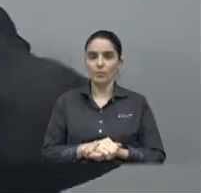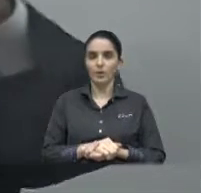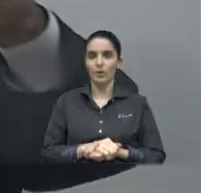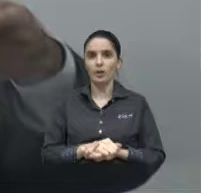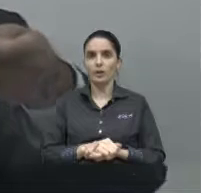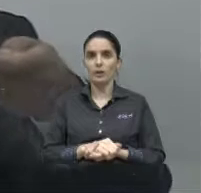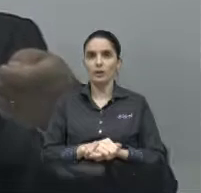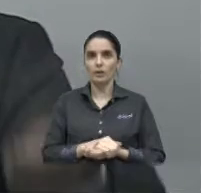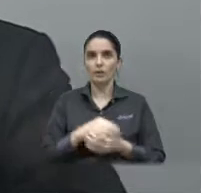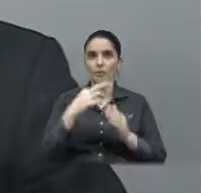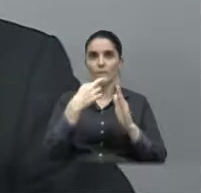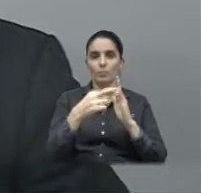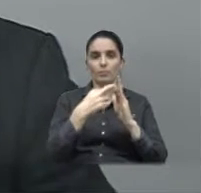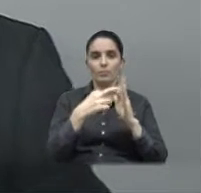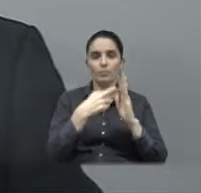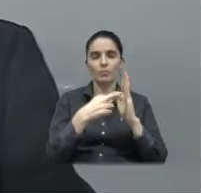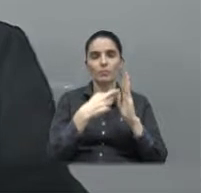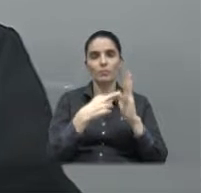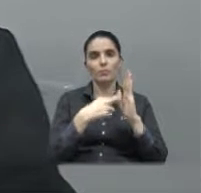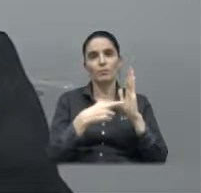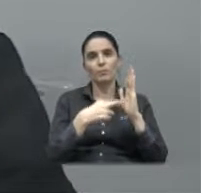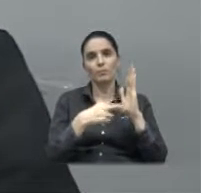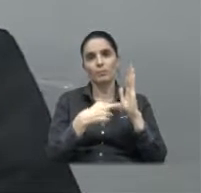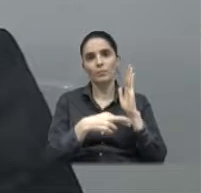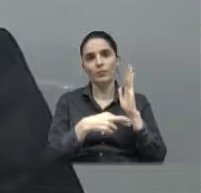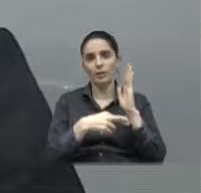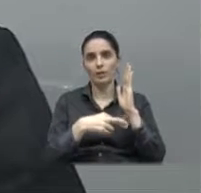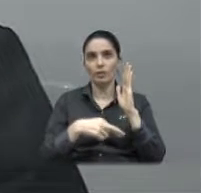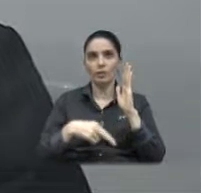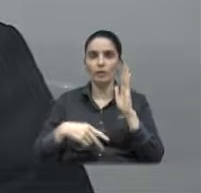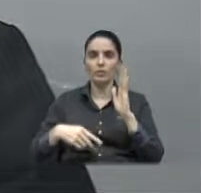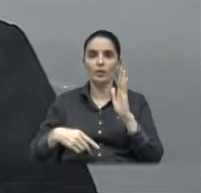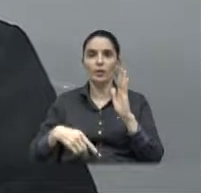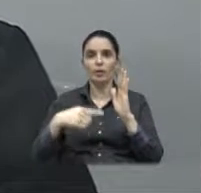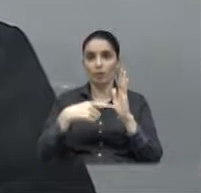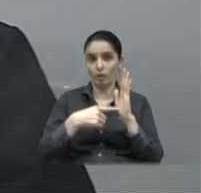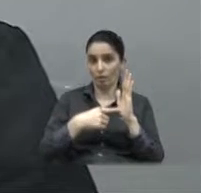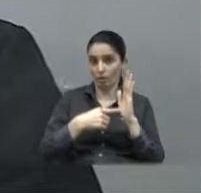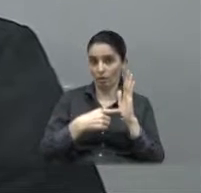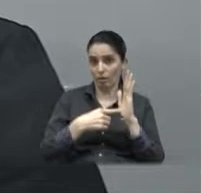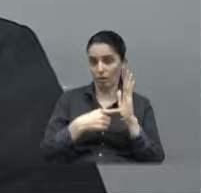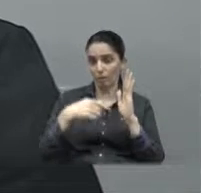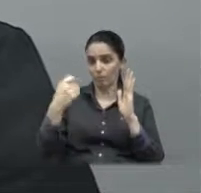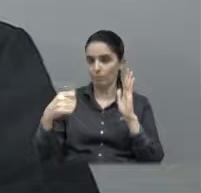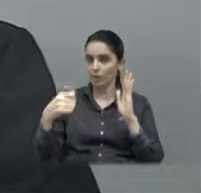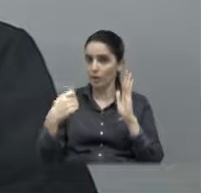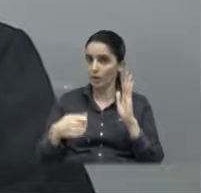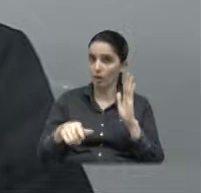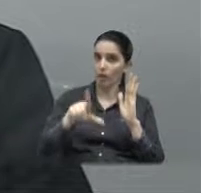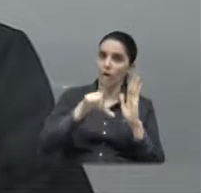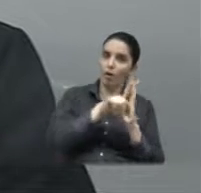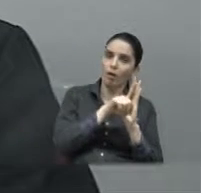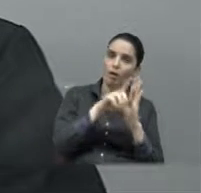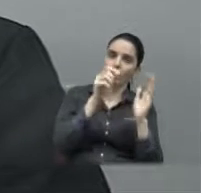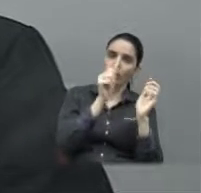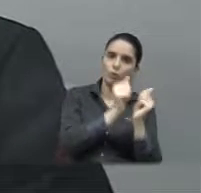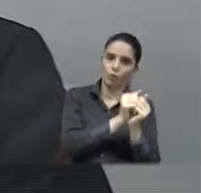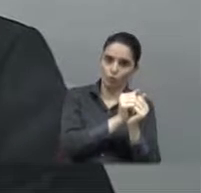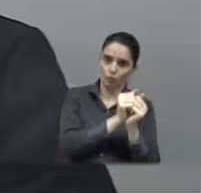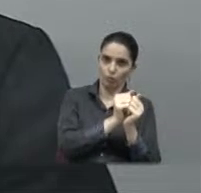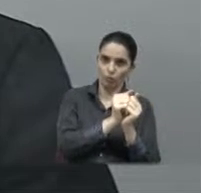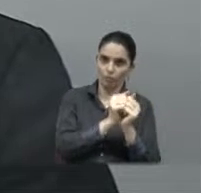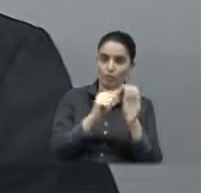diretriz, é importante da lei. E se essa lei está sendo votada